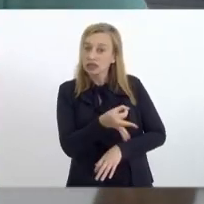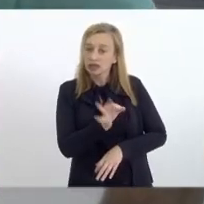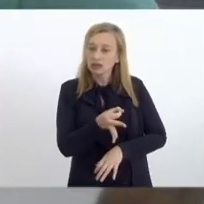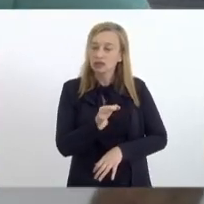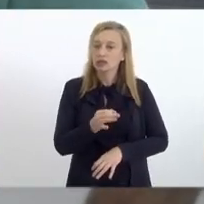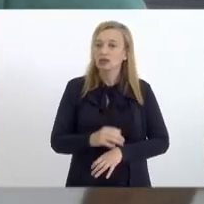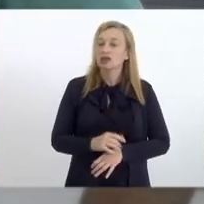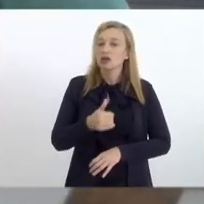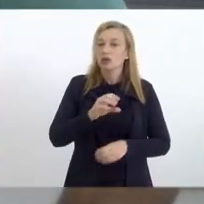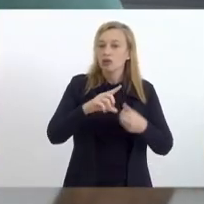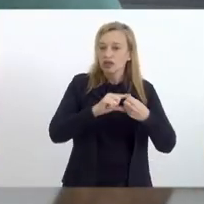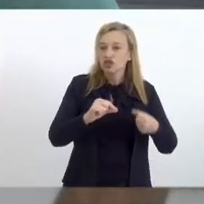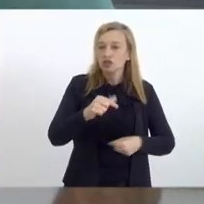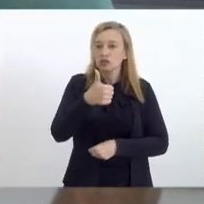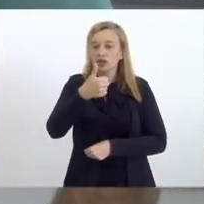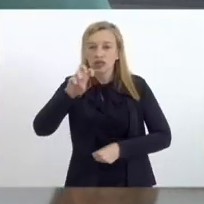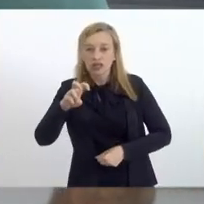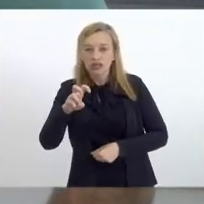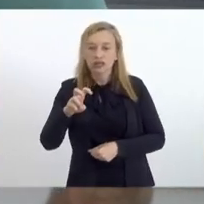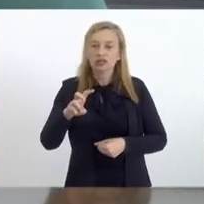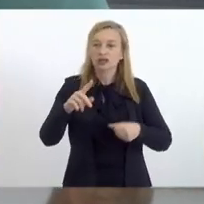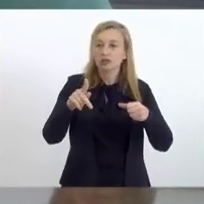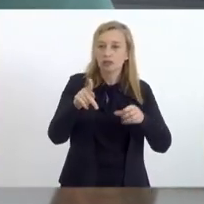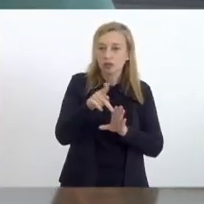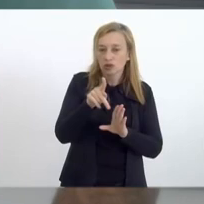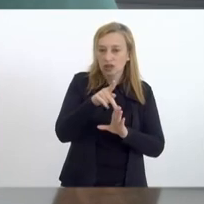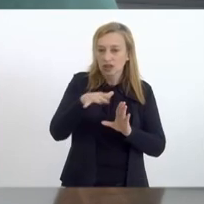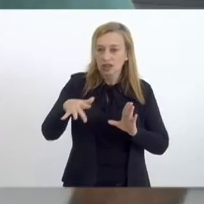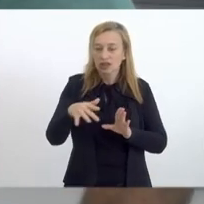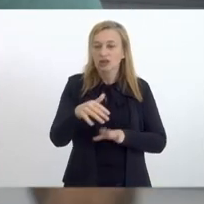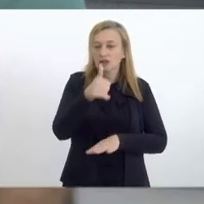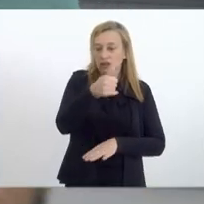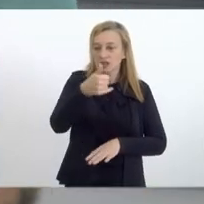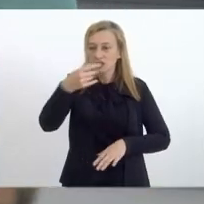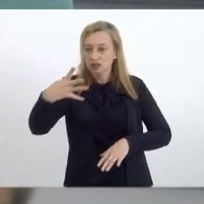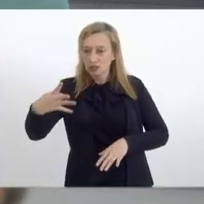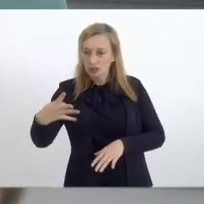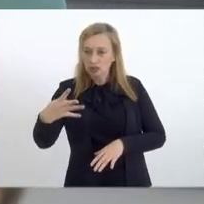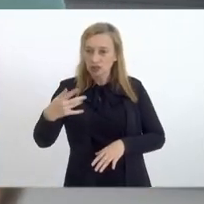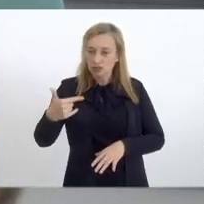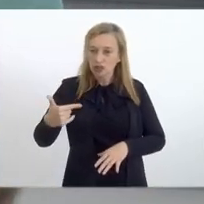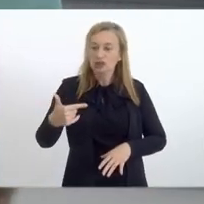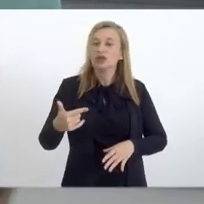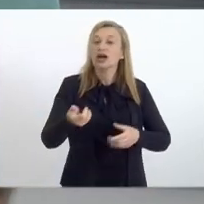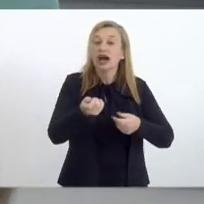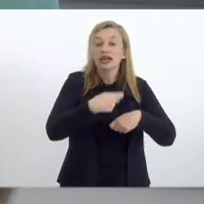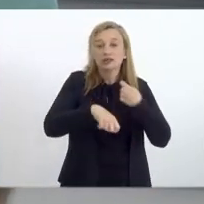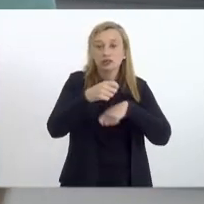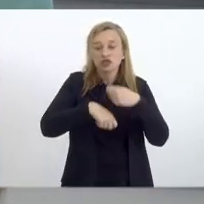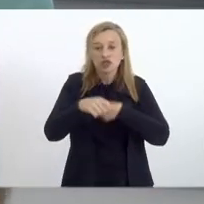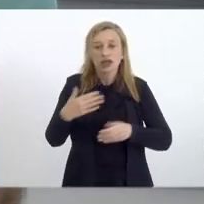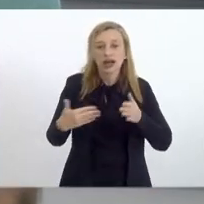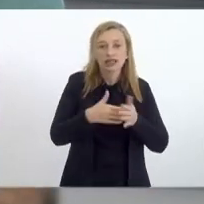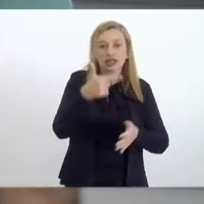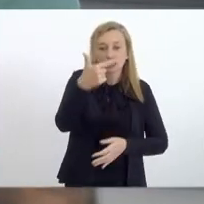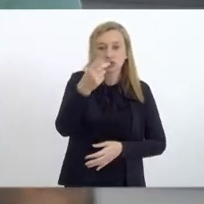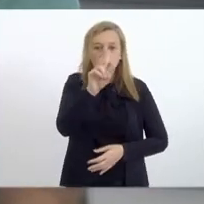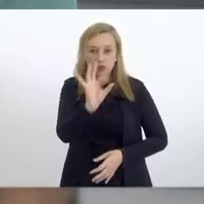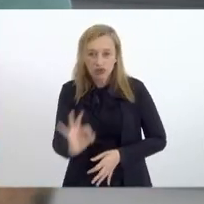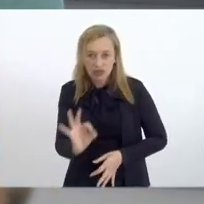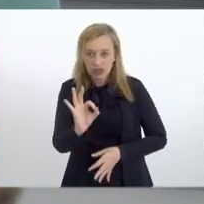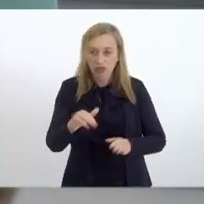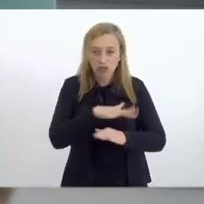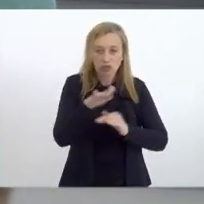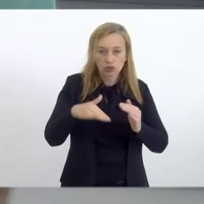o artigo 15 da portaria 402 estabeleceu o limite anual das despesas administrativas como até 2% do valor total